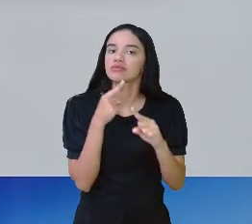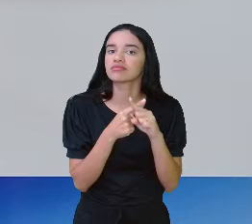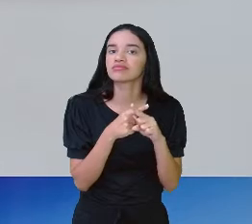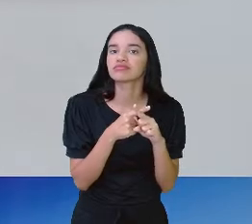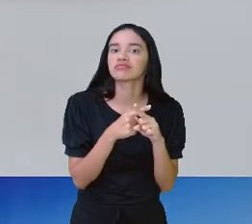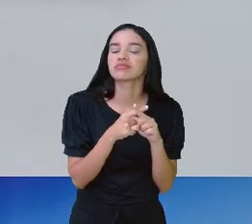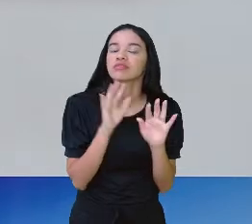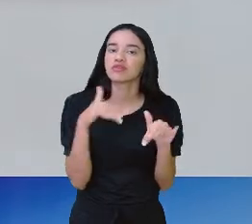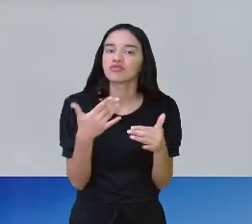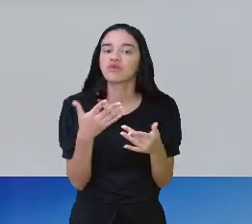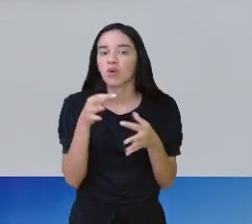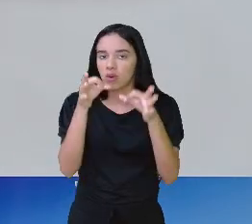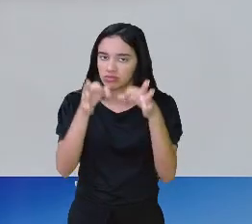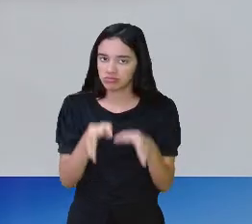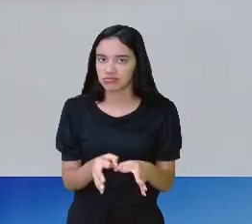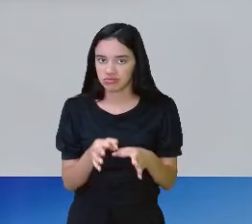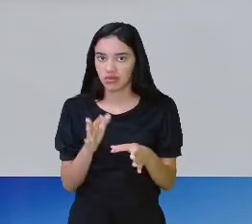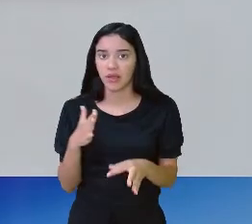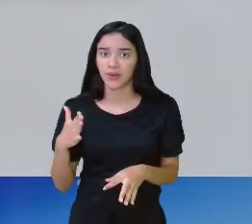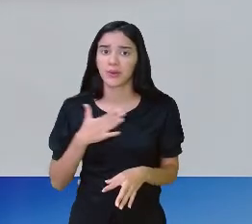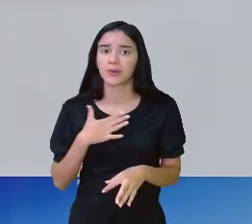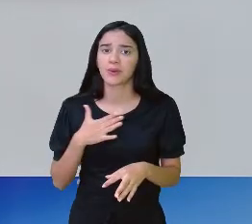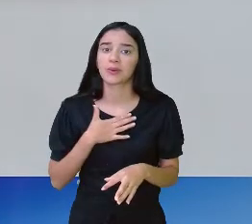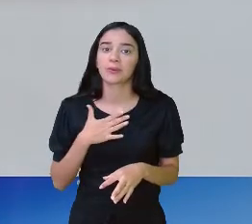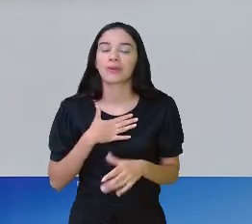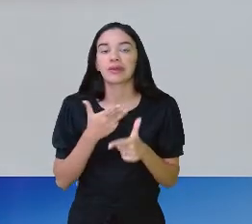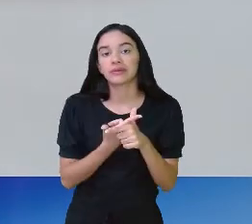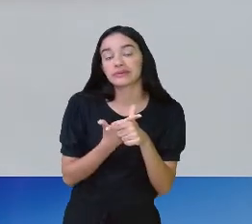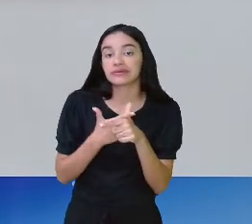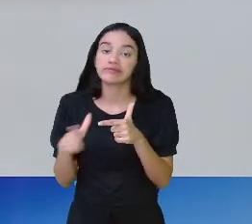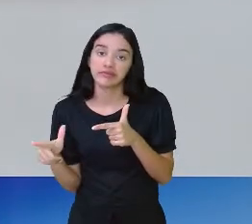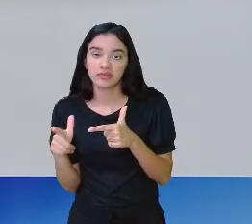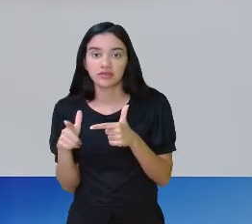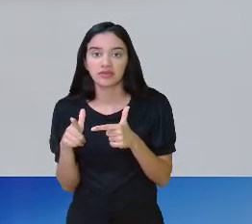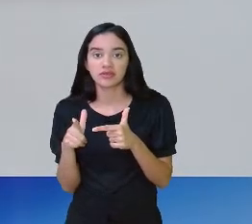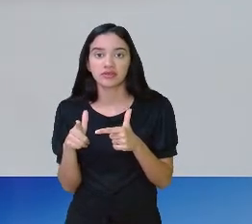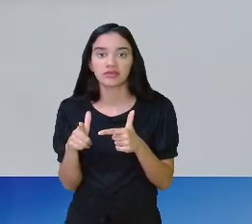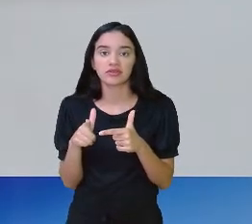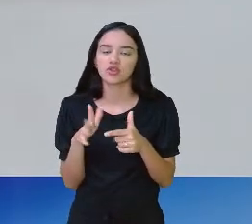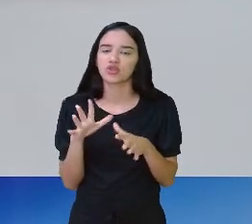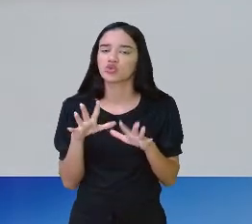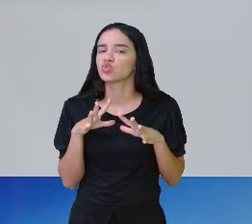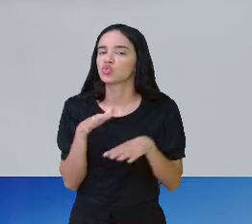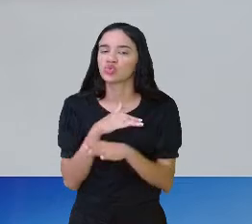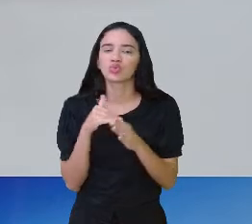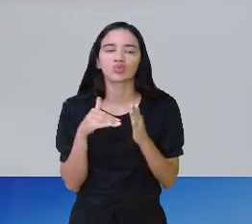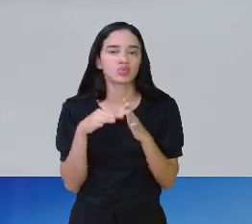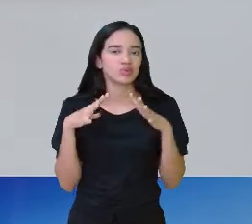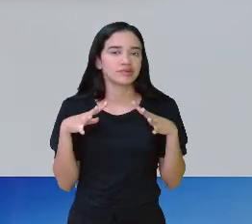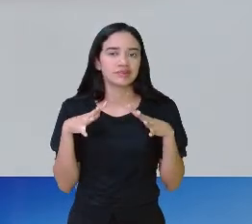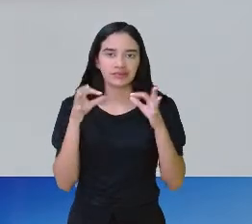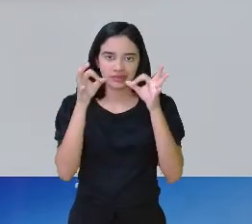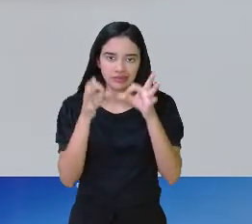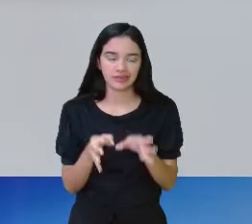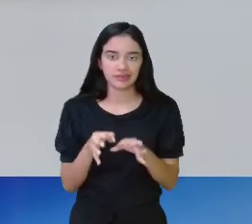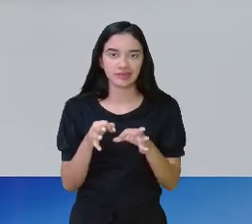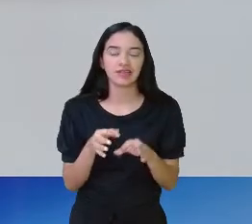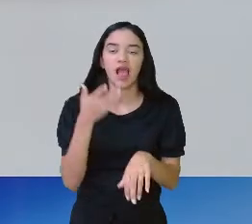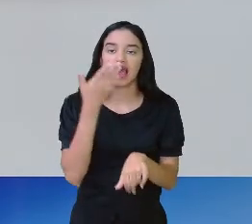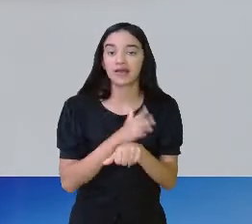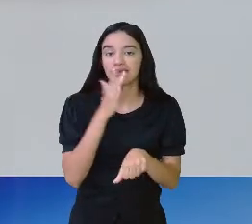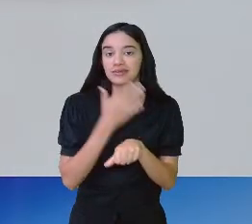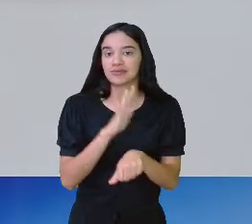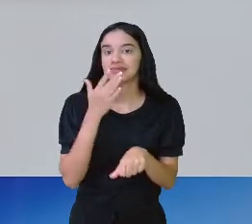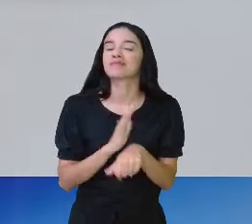multiplicação bater com o meu dividendo, tá tudo certo. A gente vai fazer isso na